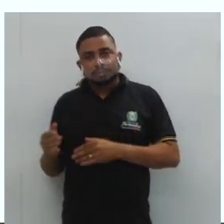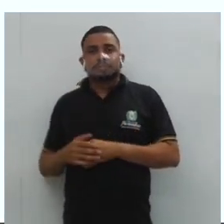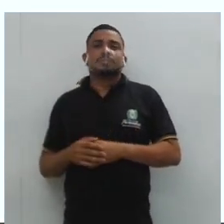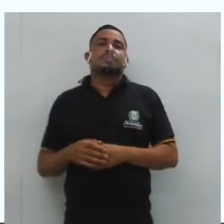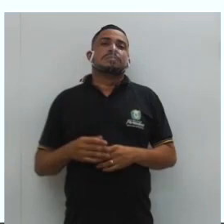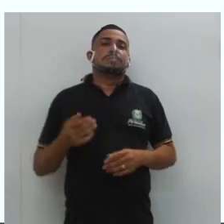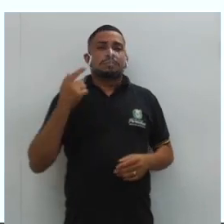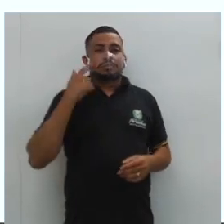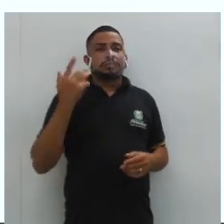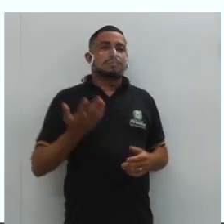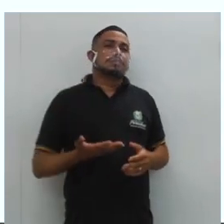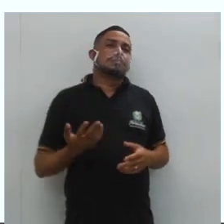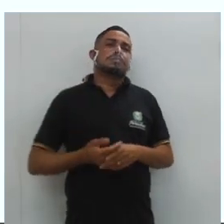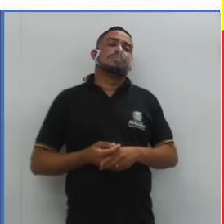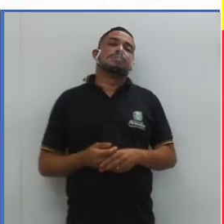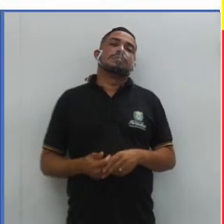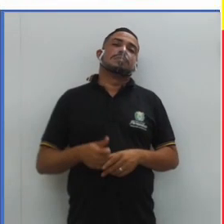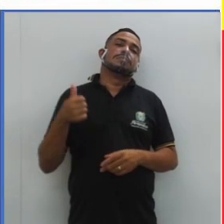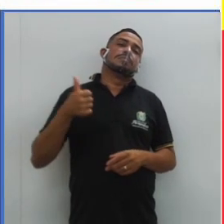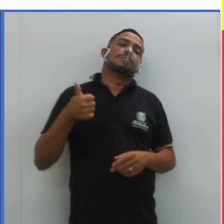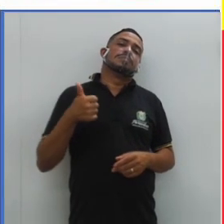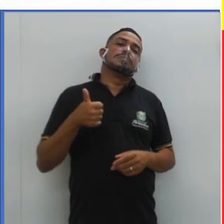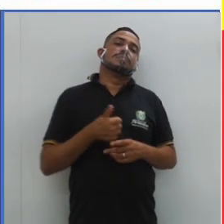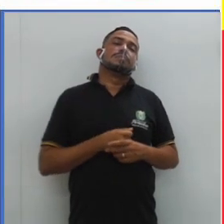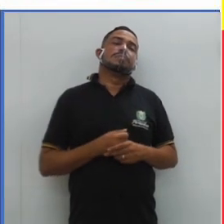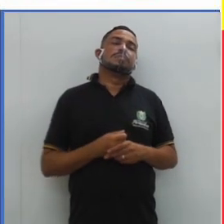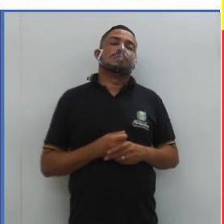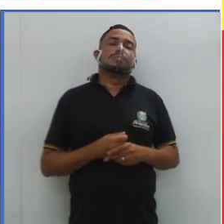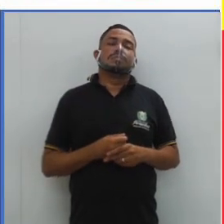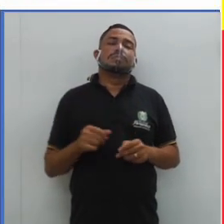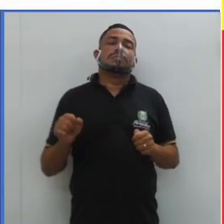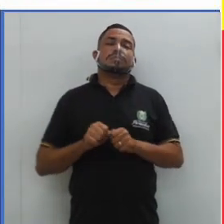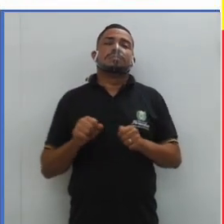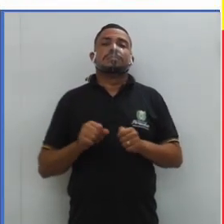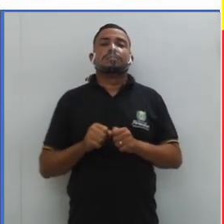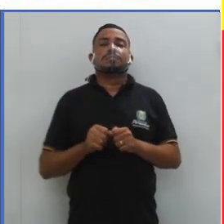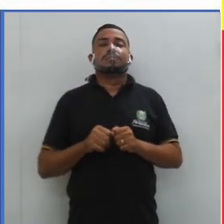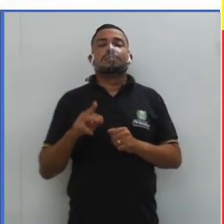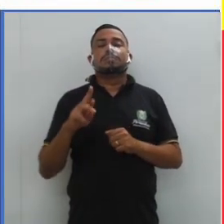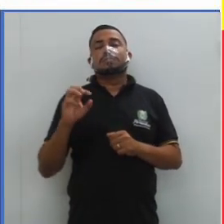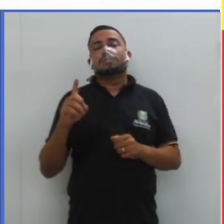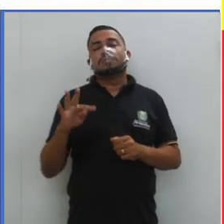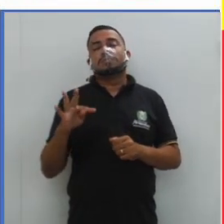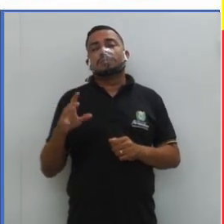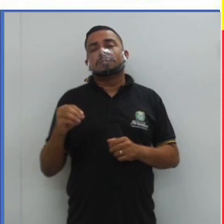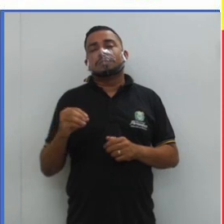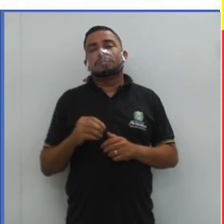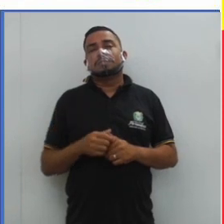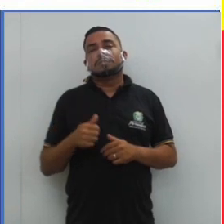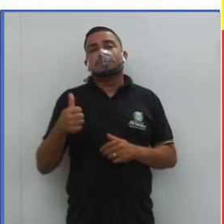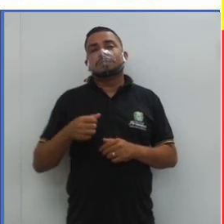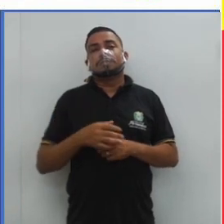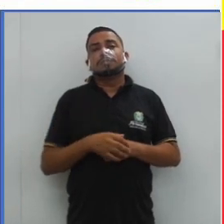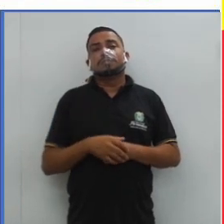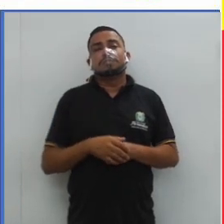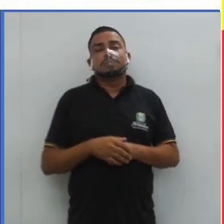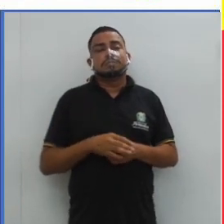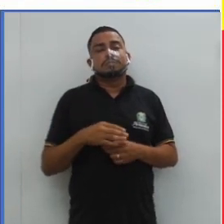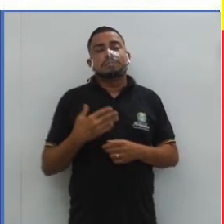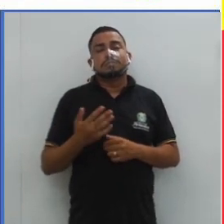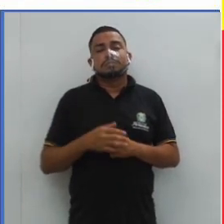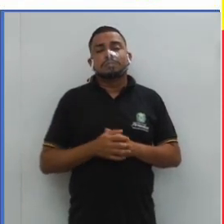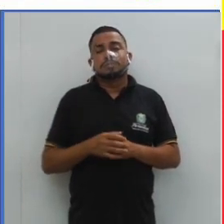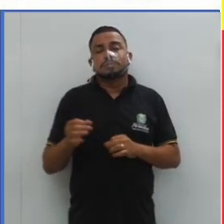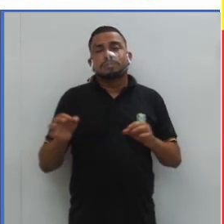por etapas que a gente vai estudar agora, certo? A primeira etapa é a produção do roteiro. Na primeira etapa do filme é a